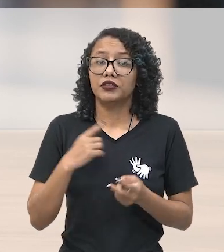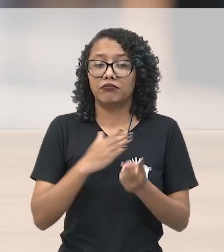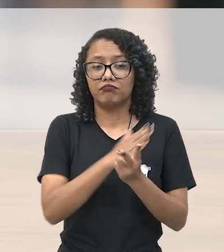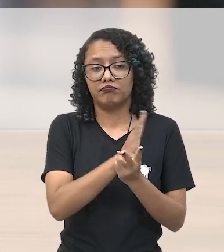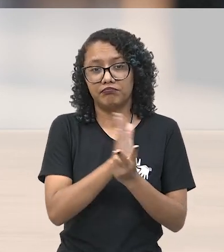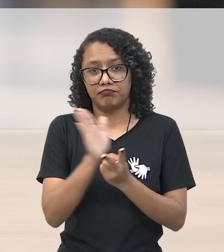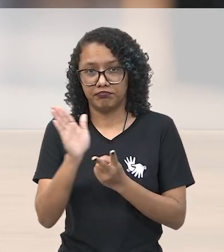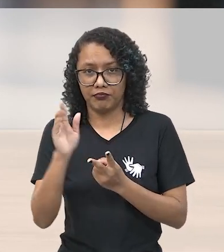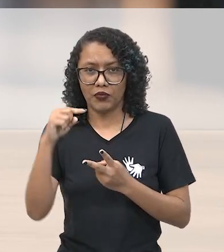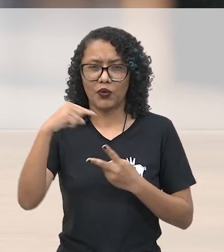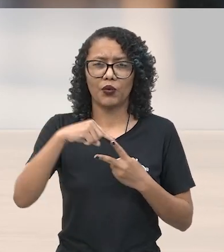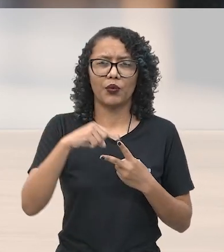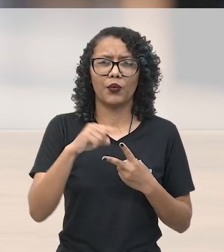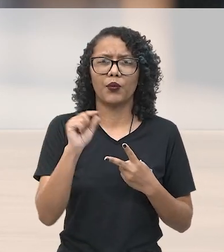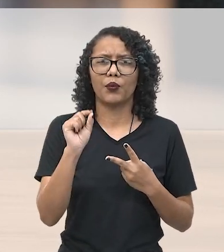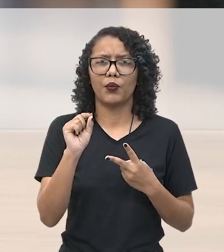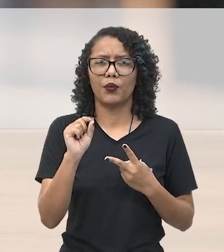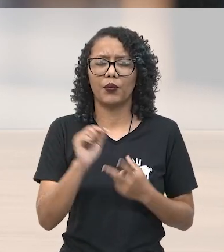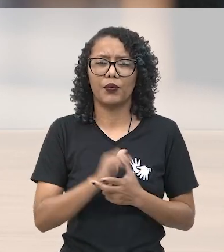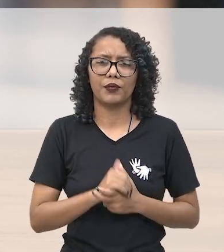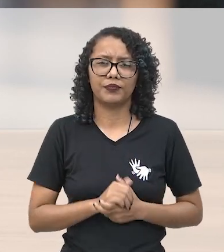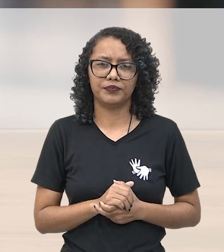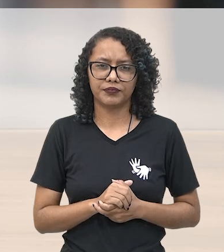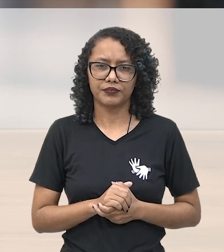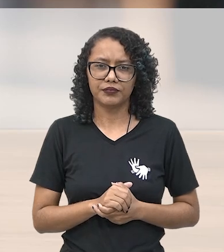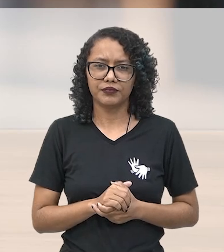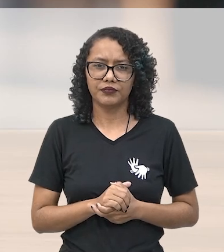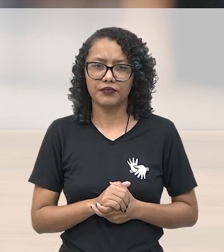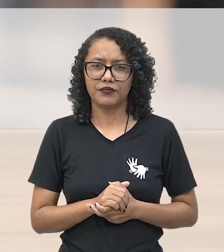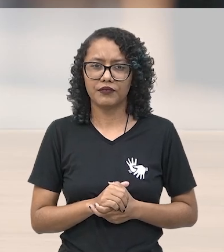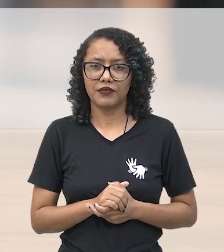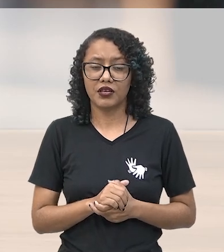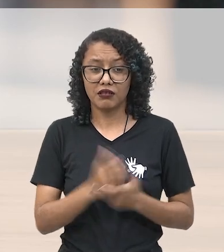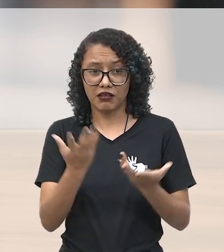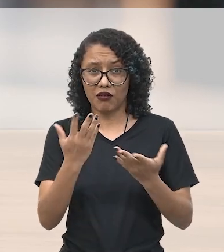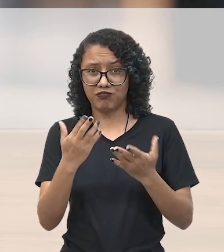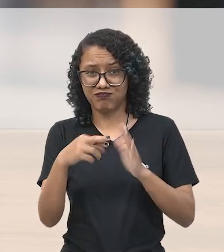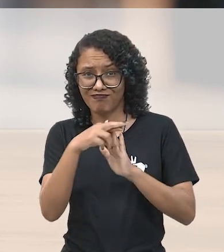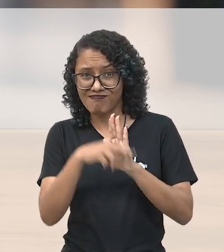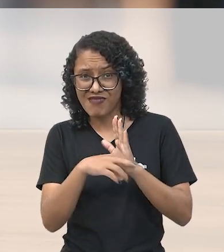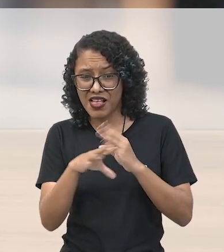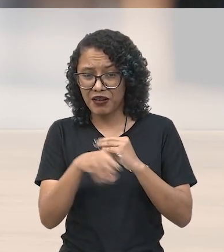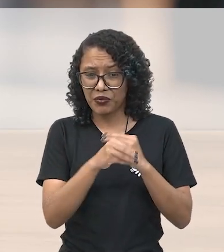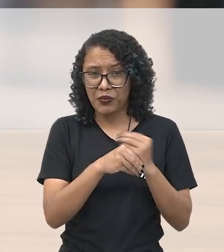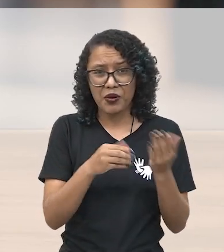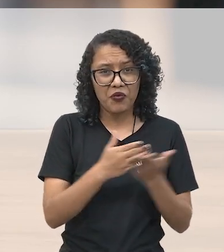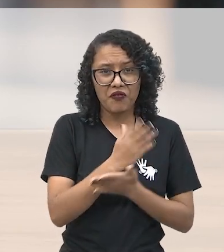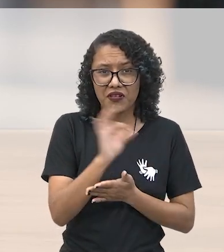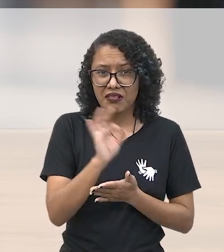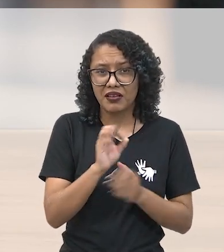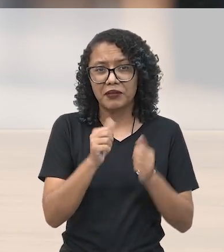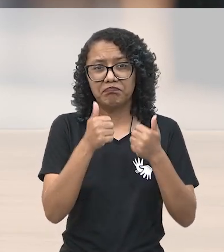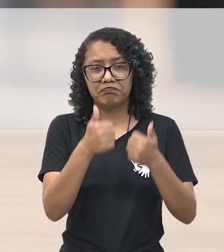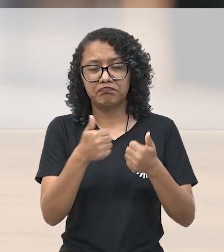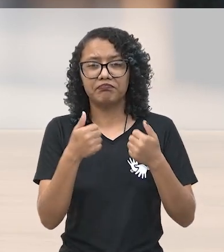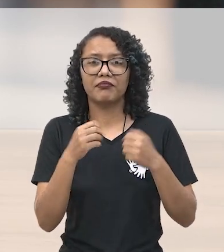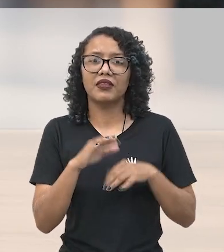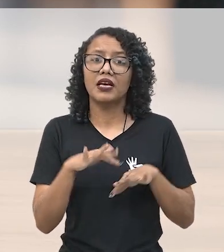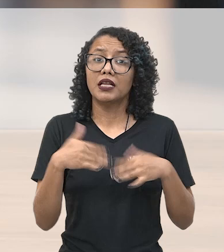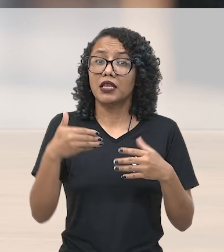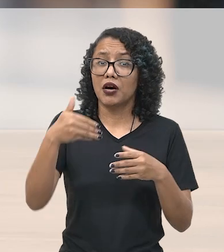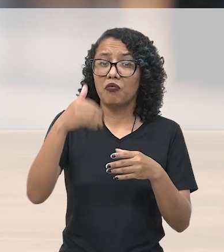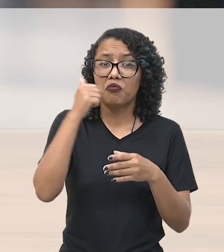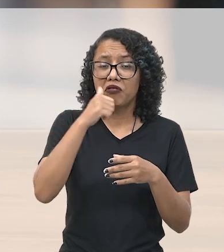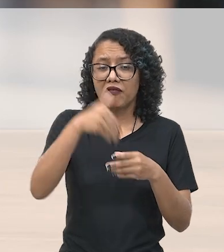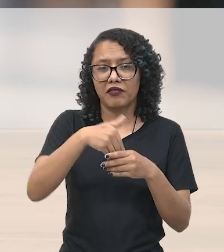A primeira corrente entendia o seguinte: como nenhuma dessas emendas tinha sido aprovada, o que acontecia? As mulheres não